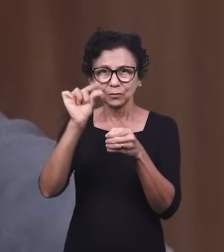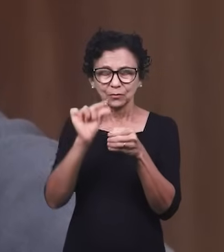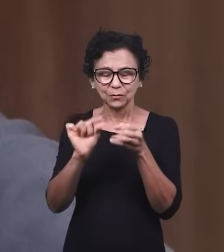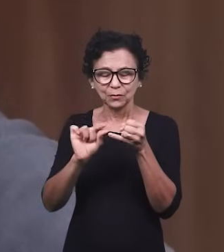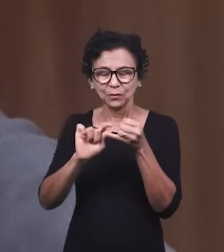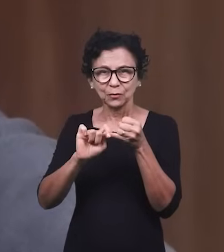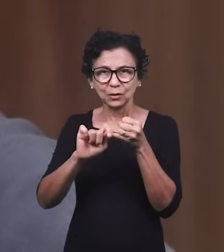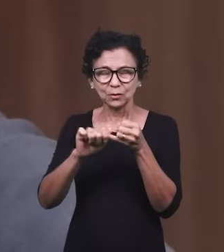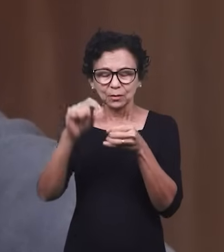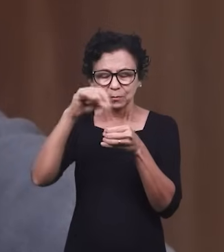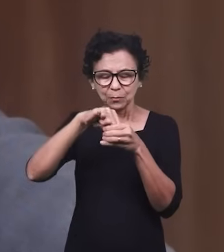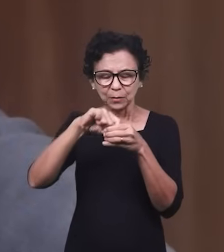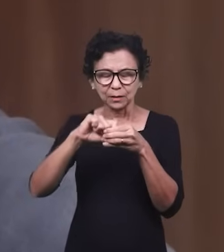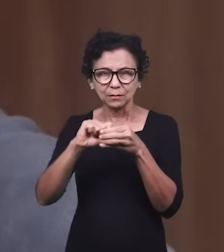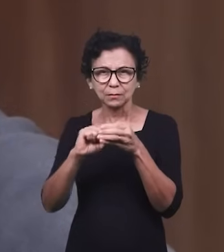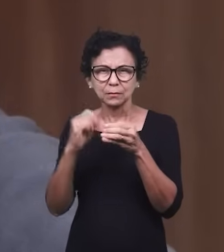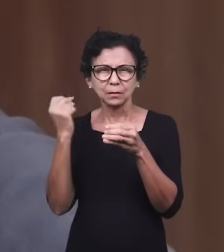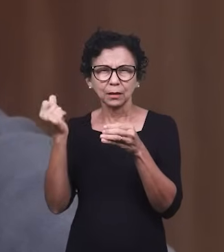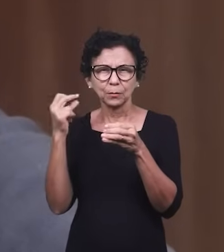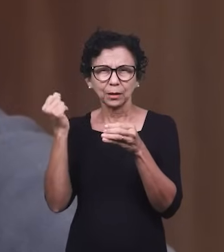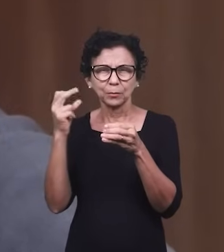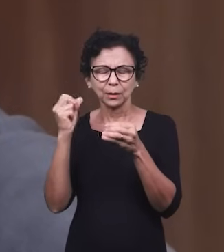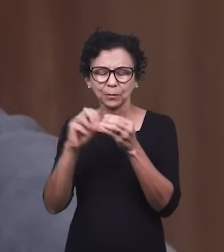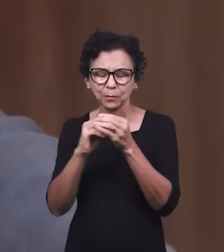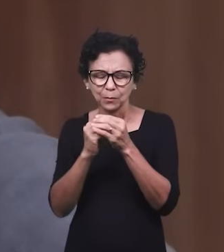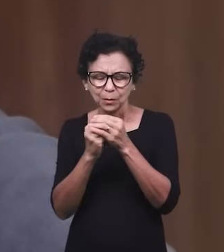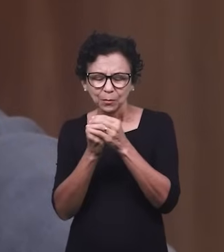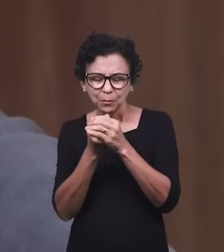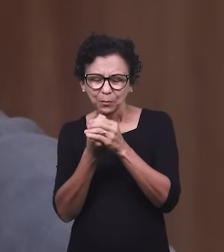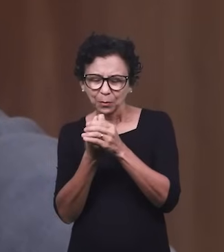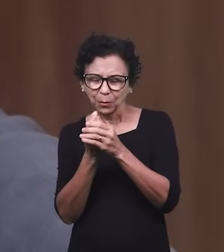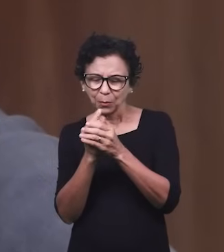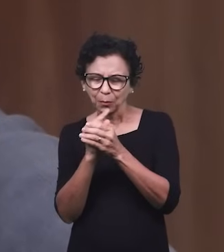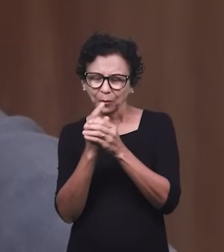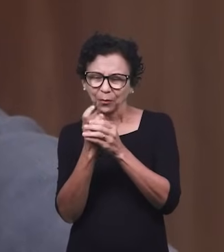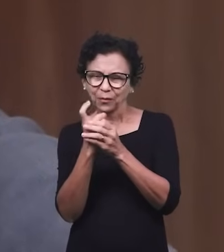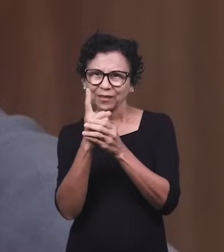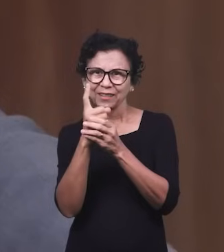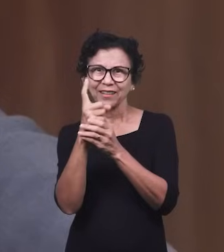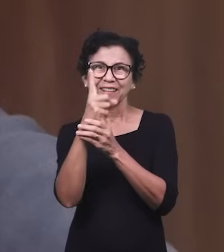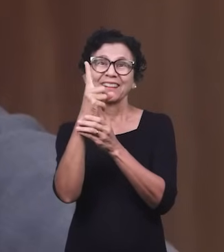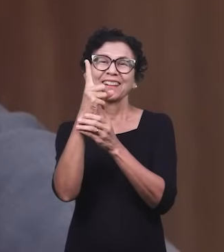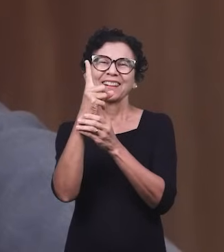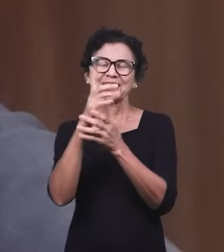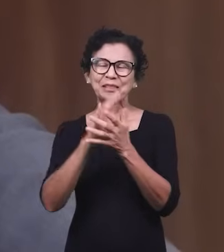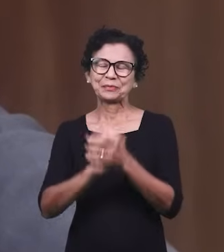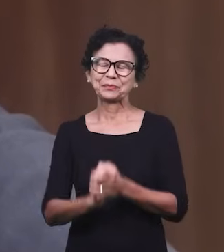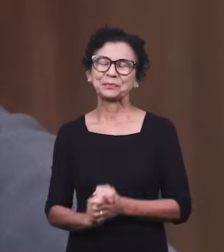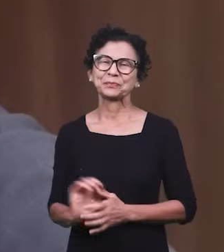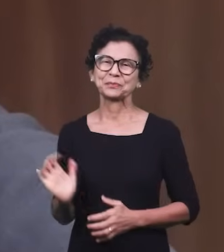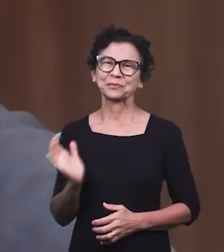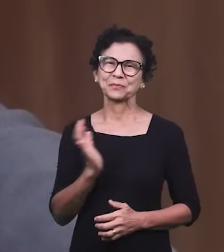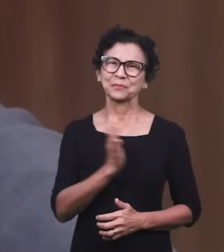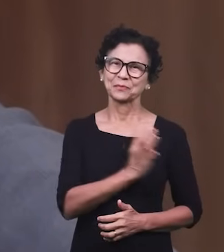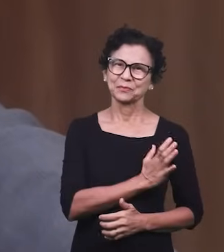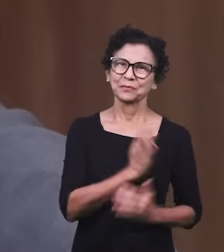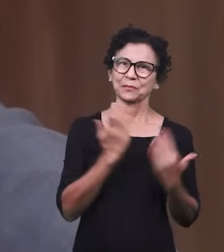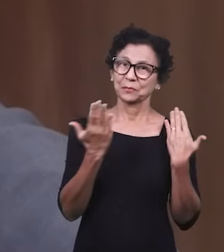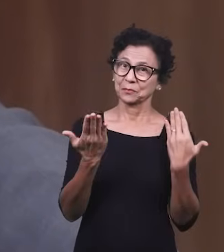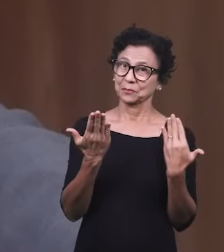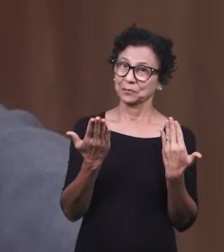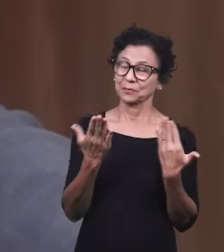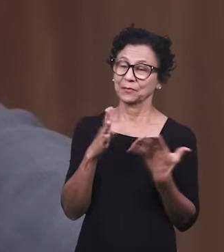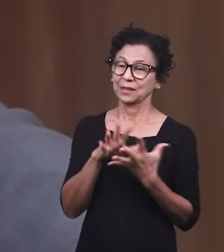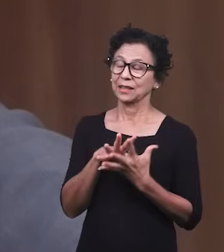anseia o senhor amém por isso que o salmista Fala minha alma tem seio Deus é que é a luz do senhor Jesus e aí quando a nossa alma